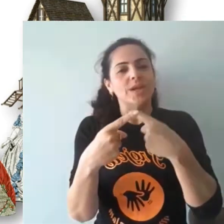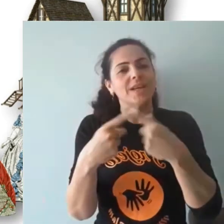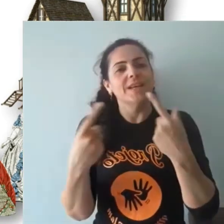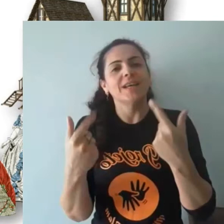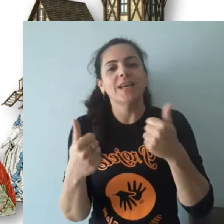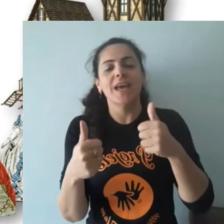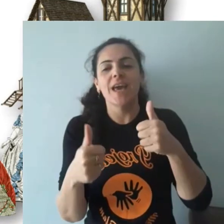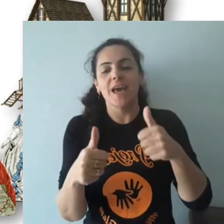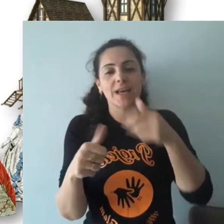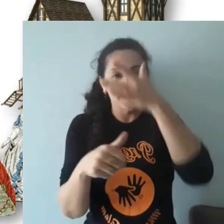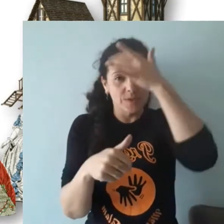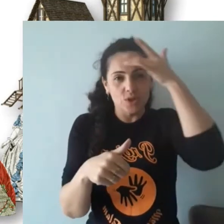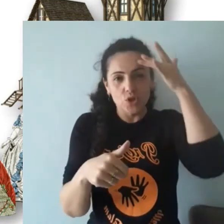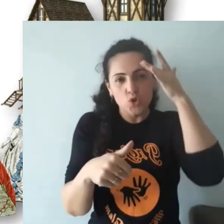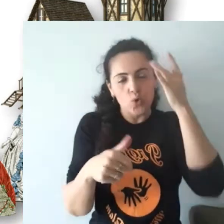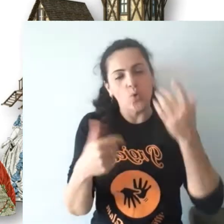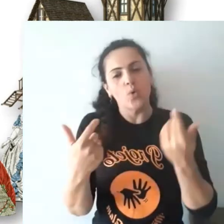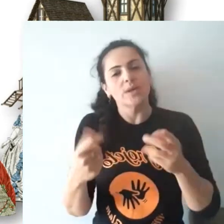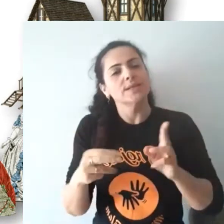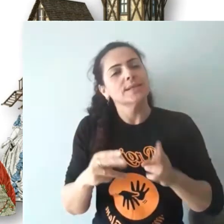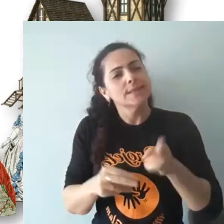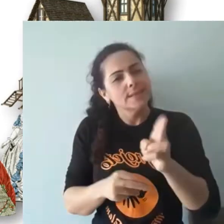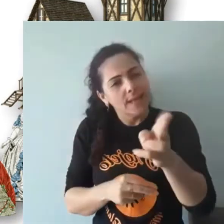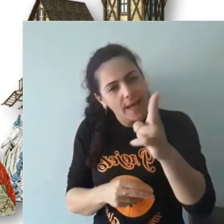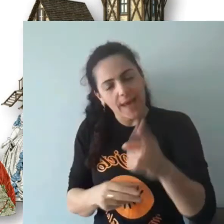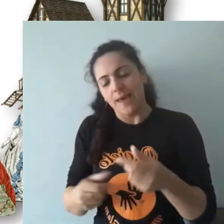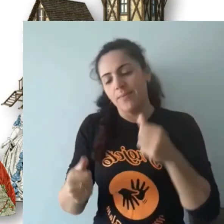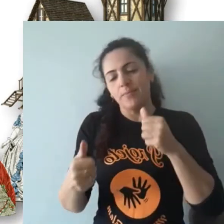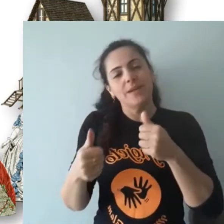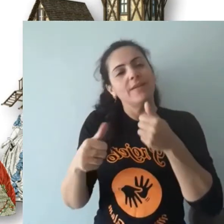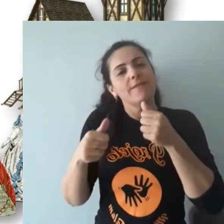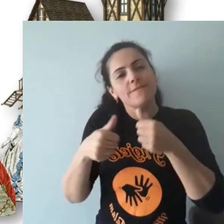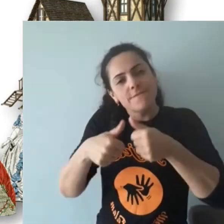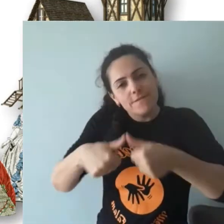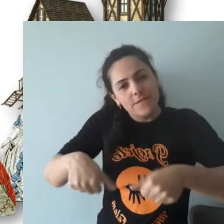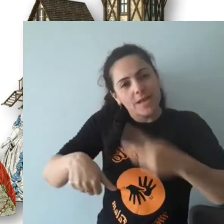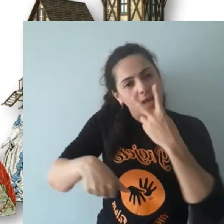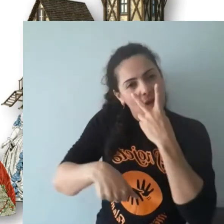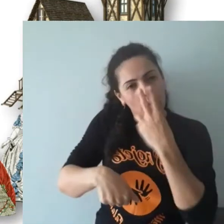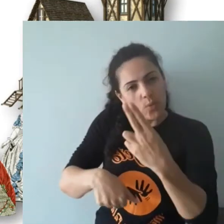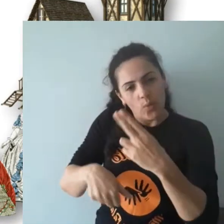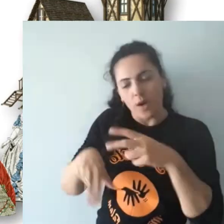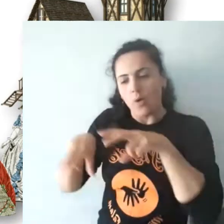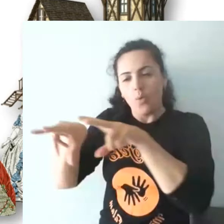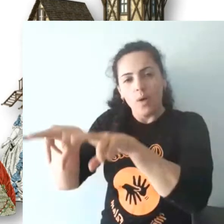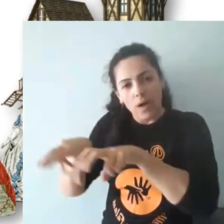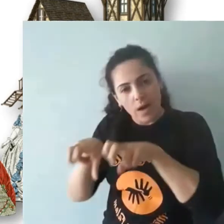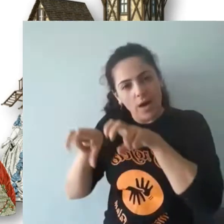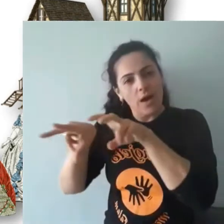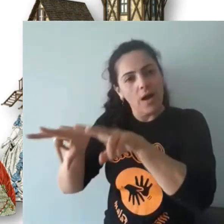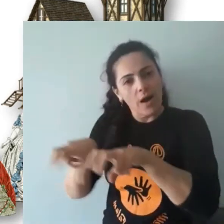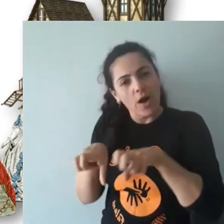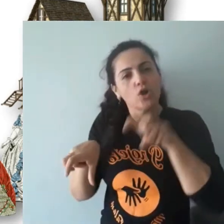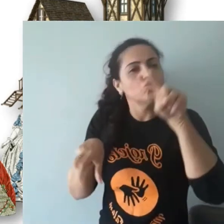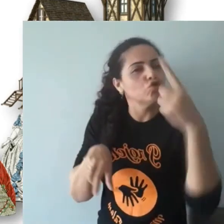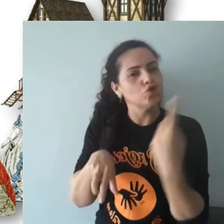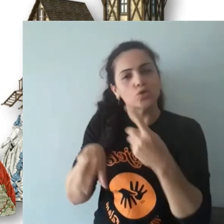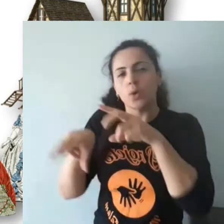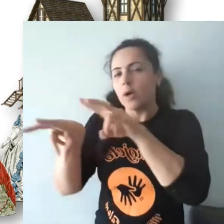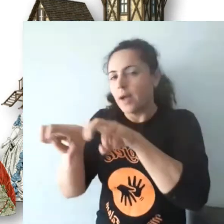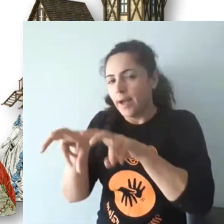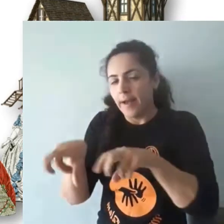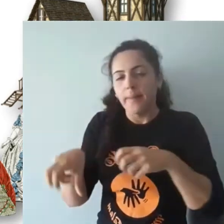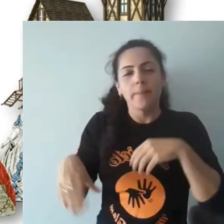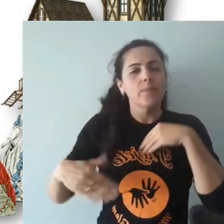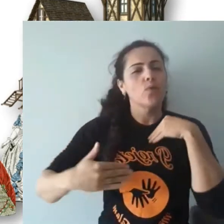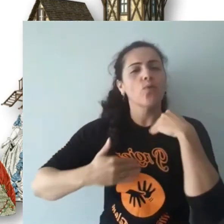sociais. Então se eu nascesse serva, eu iria morrer serva. A gente tem aquelas historinhas, né, de príncipe encantado que encontra a plebeia, mas